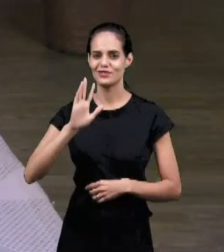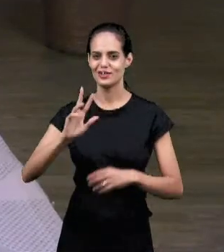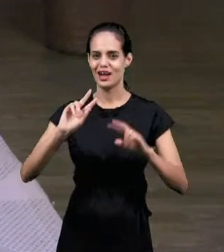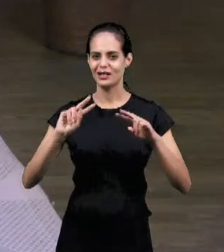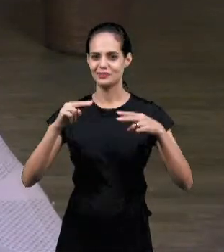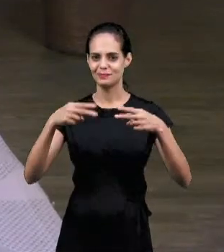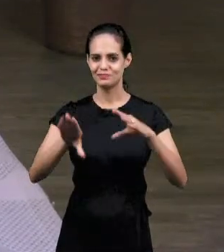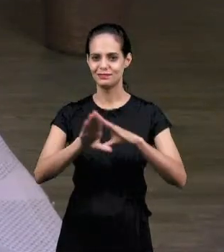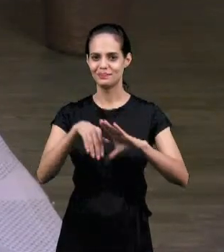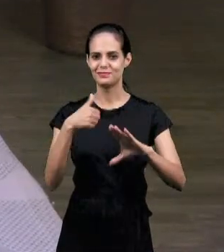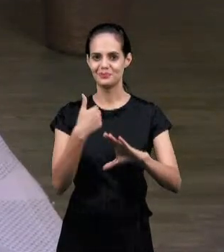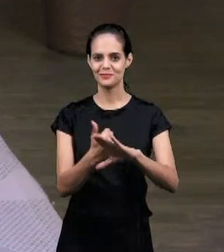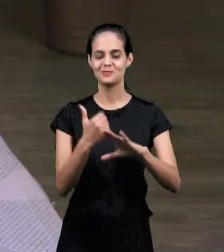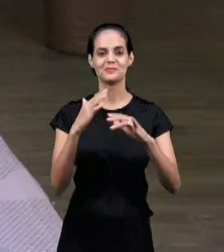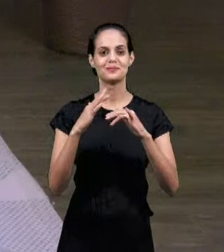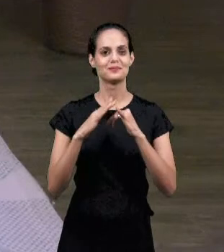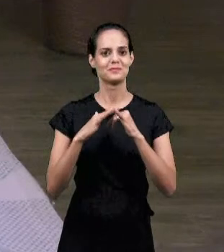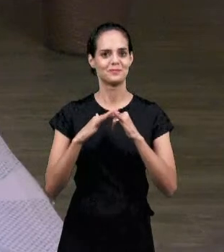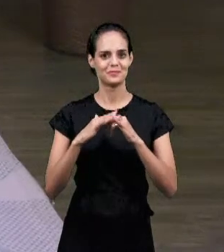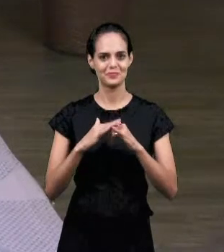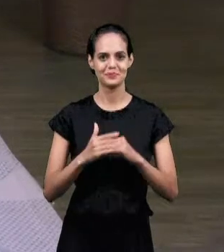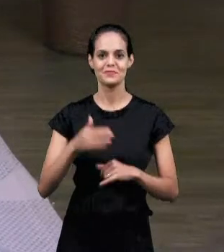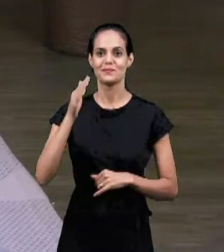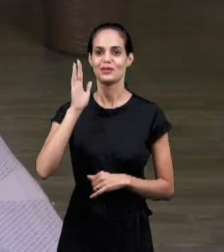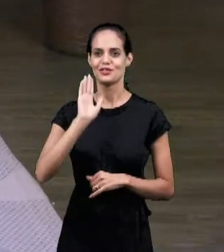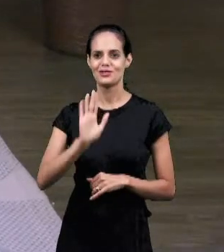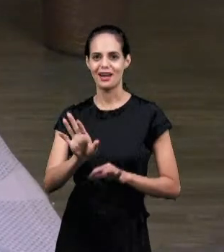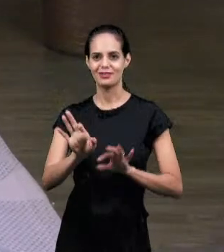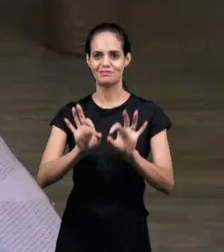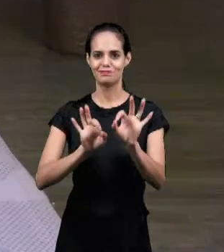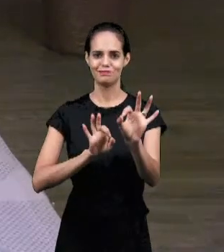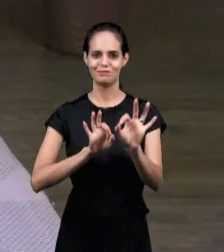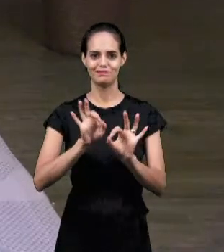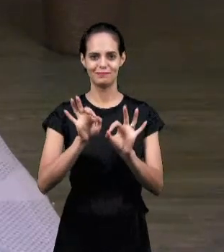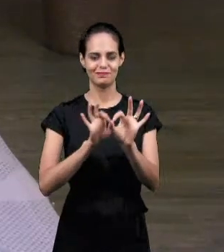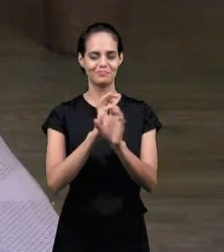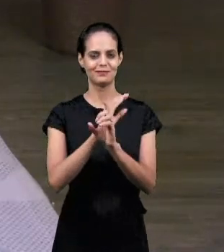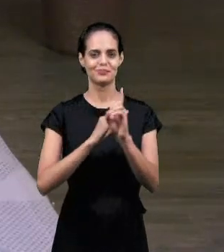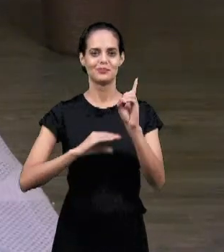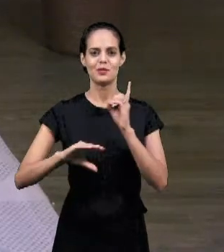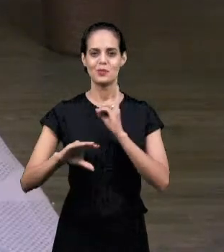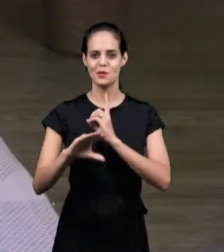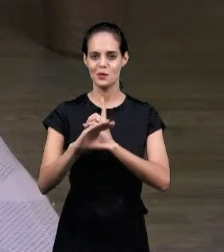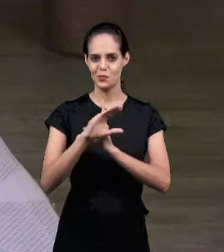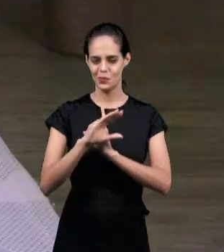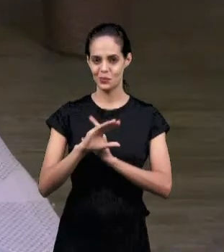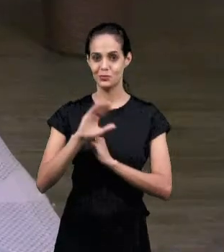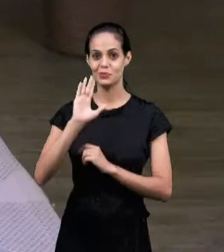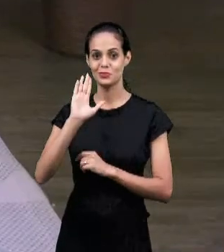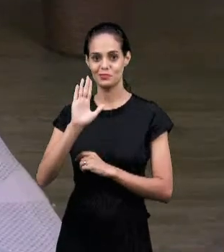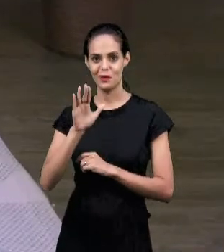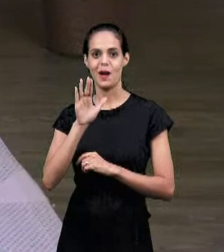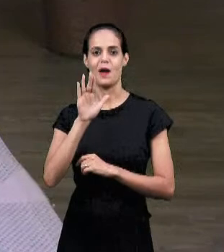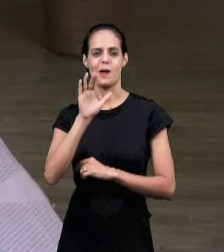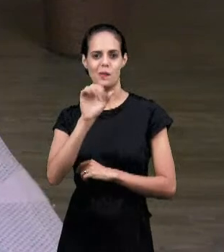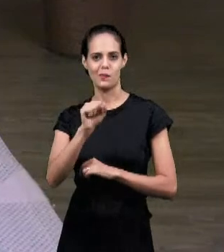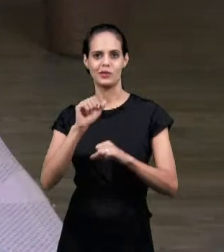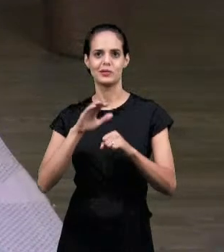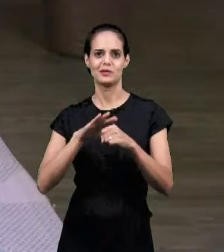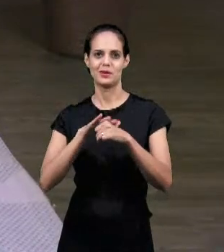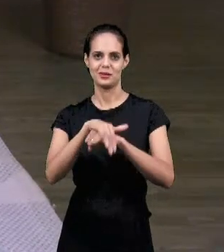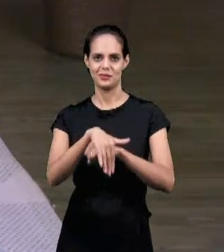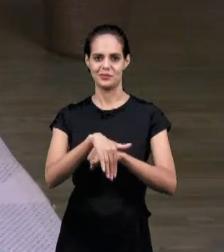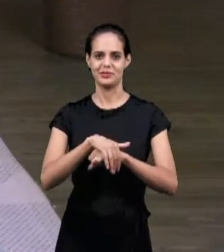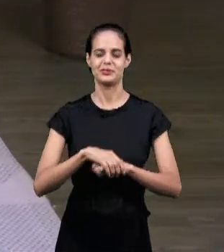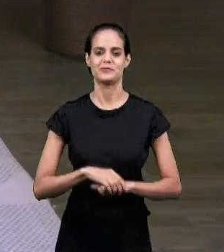canal aqui no YouTube e já está se preparando para o culto que vai acontecer daqui a pouquinho, às 8 horas. Pode falar.